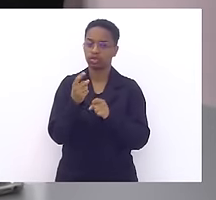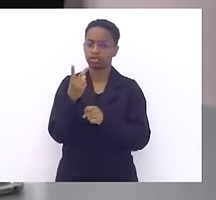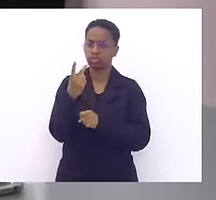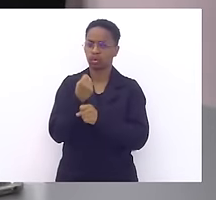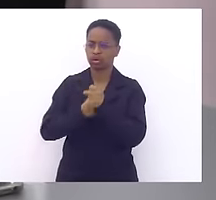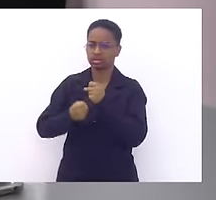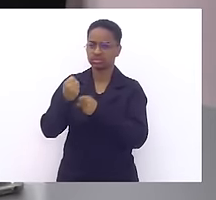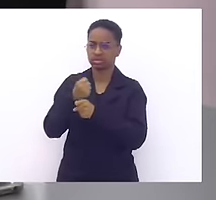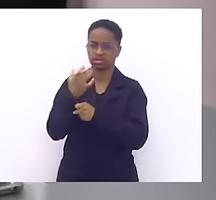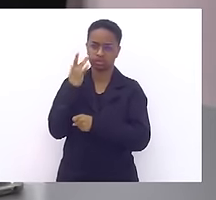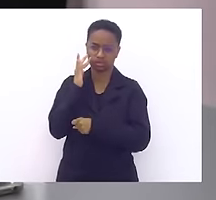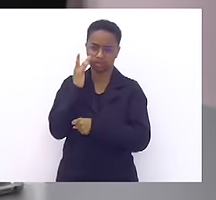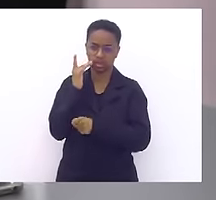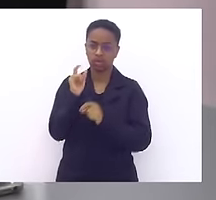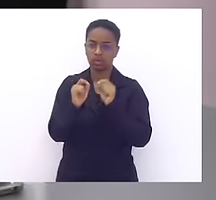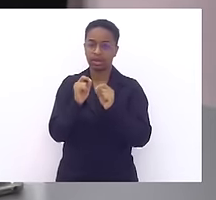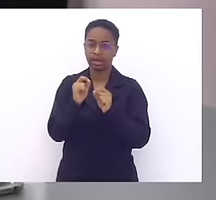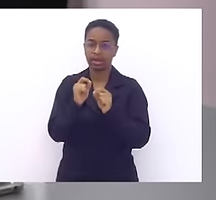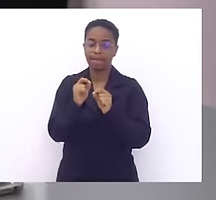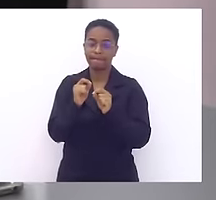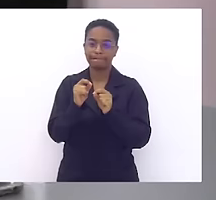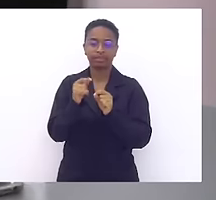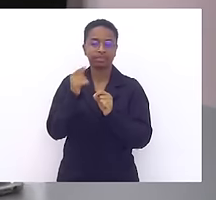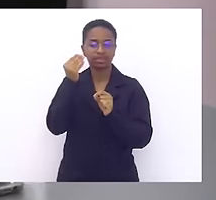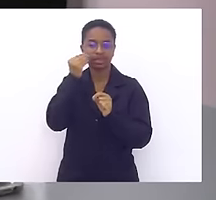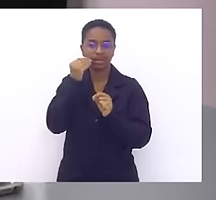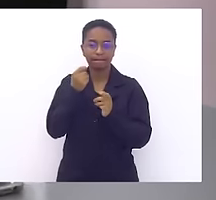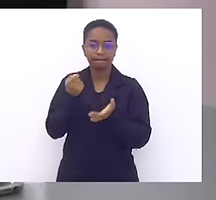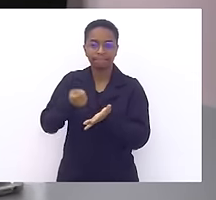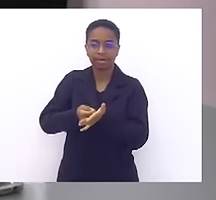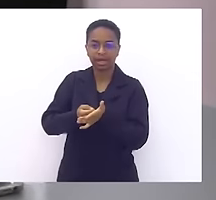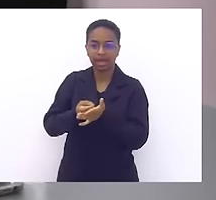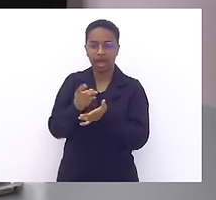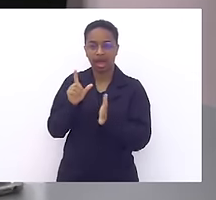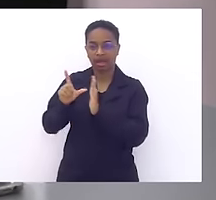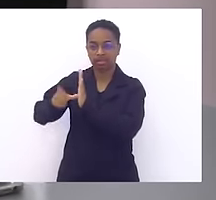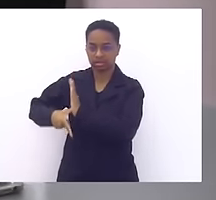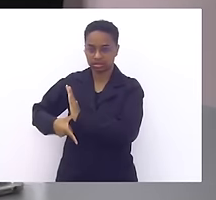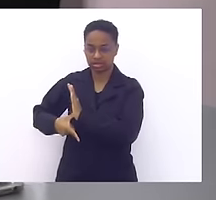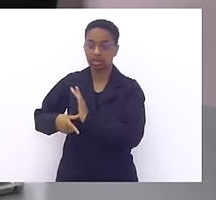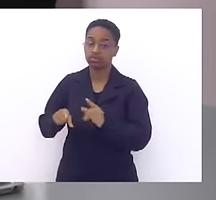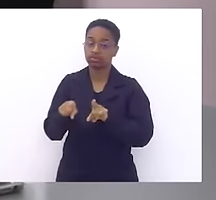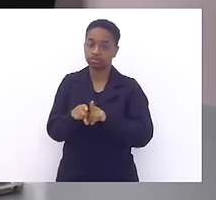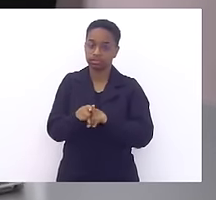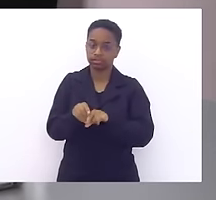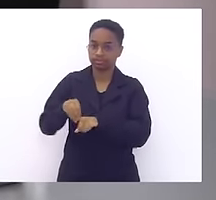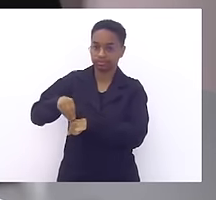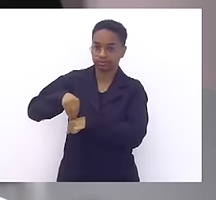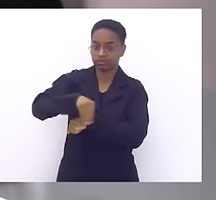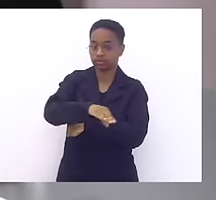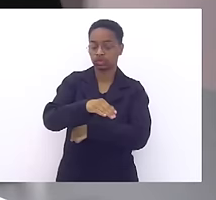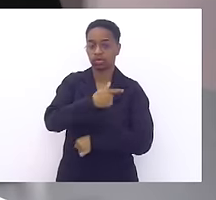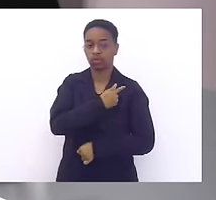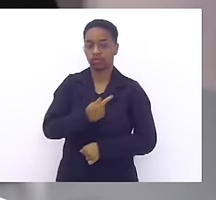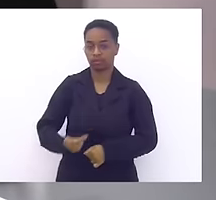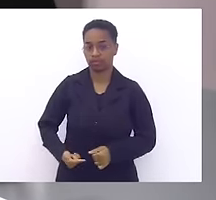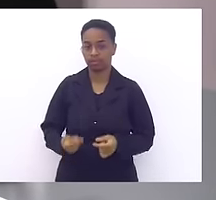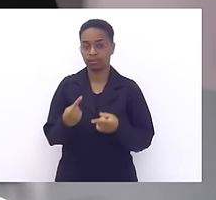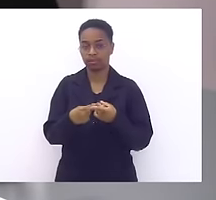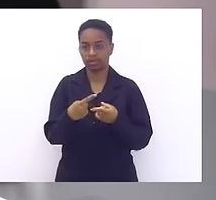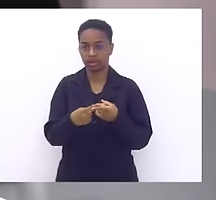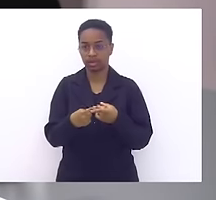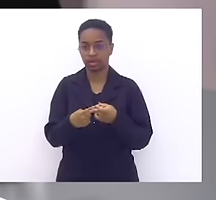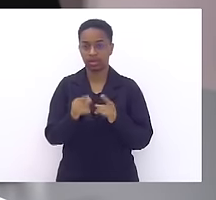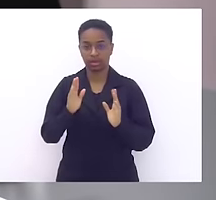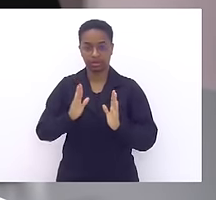se eu não me engano foi recupera o IPVA que inclusive será objeto de mensagem do governador porque o regime de recuperação